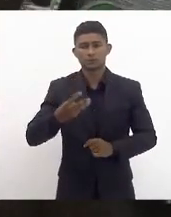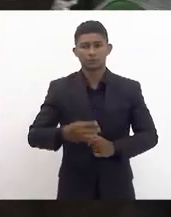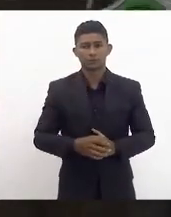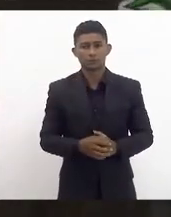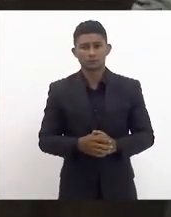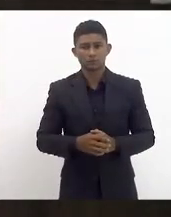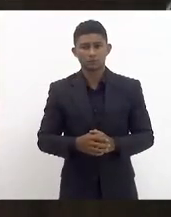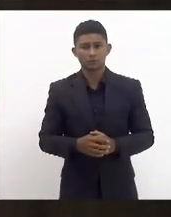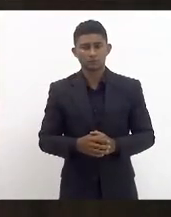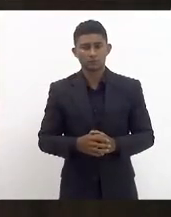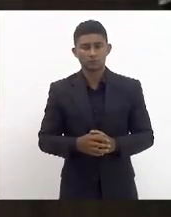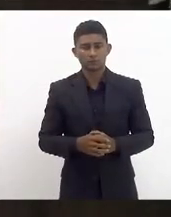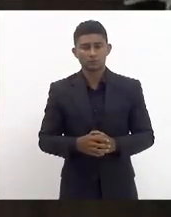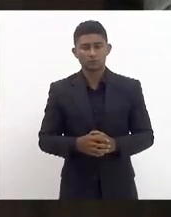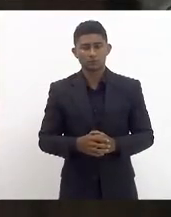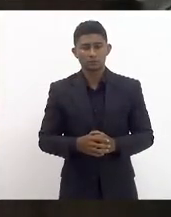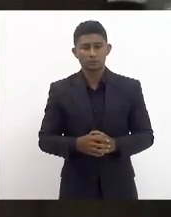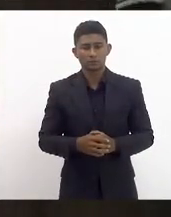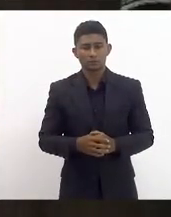Deputado André.